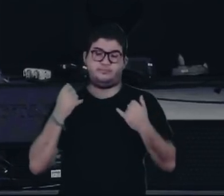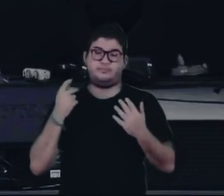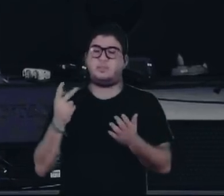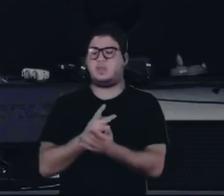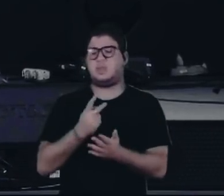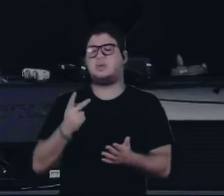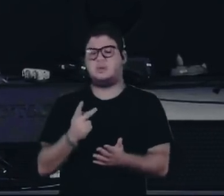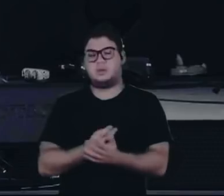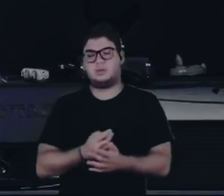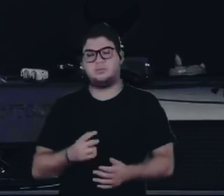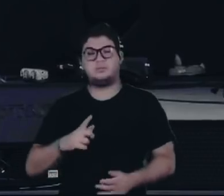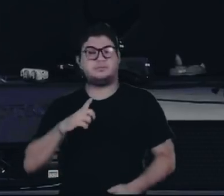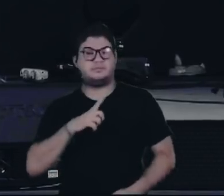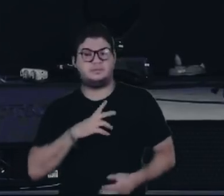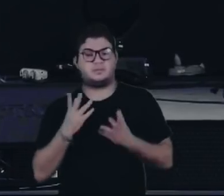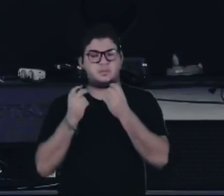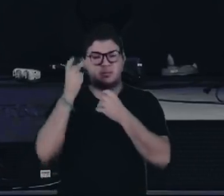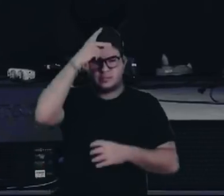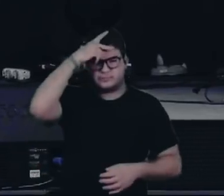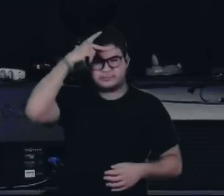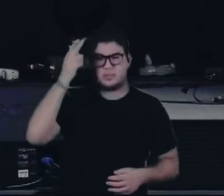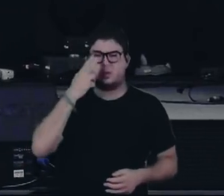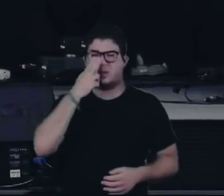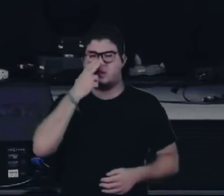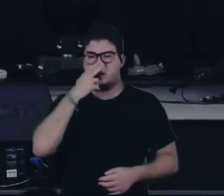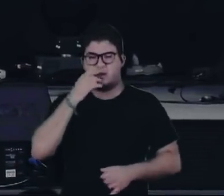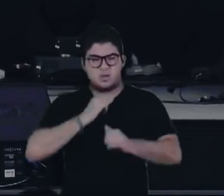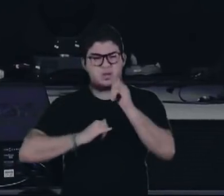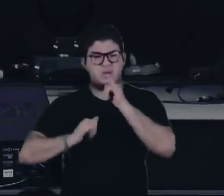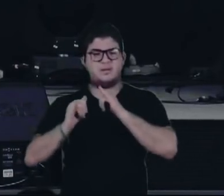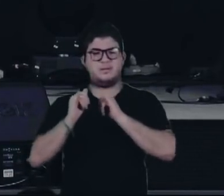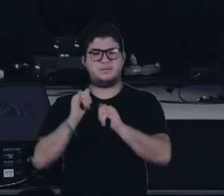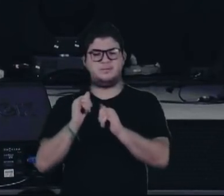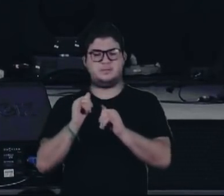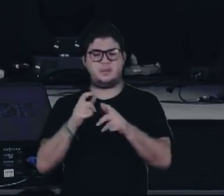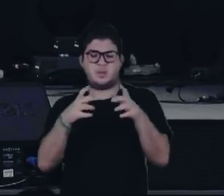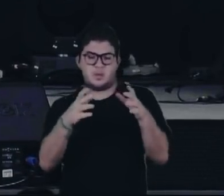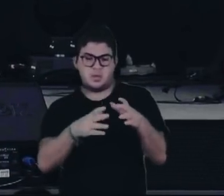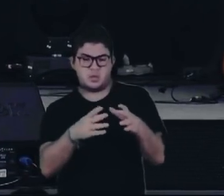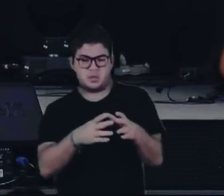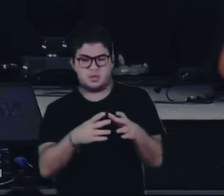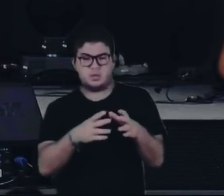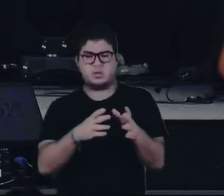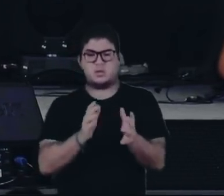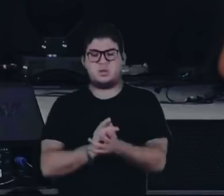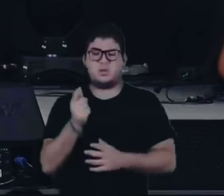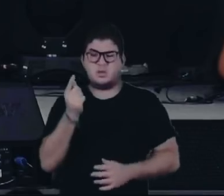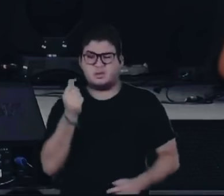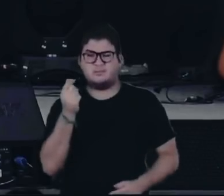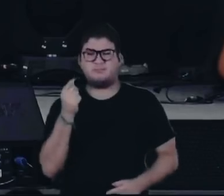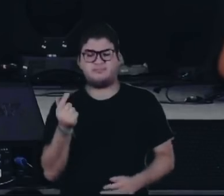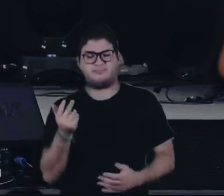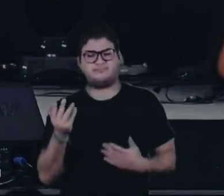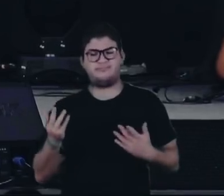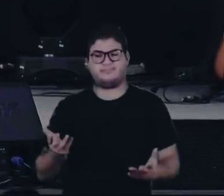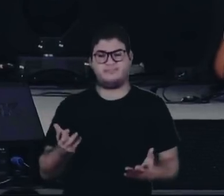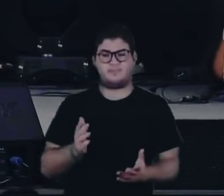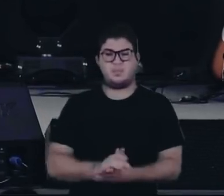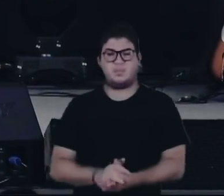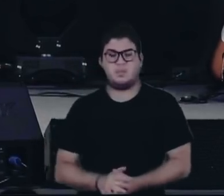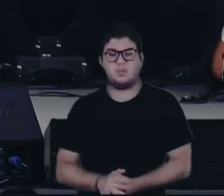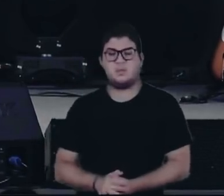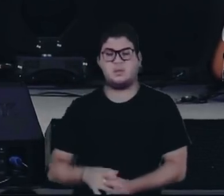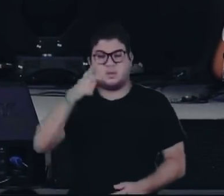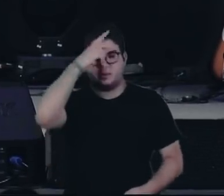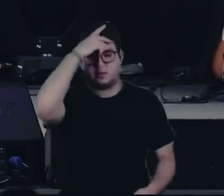Eu sei que existem muitas pessoas, crentes, que quando a gente fala dessa área específica de recursos, de finanças, de dinheiro,